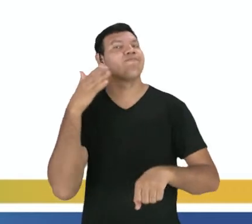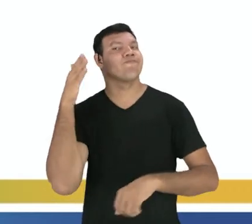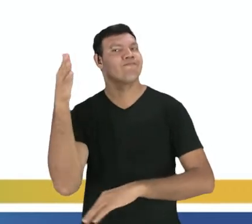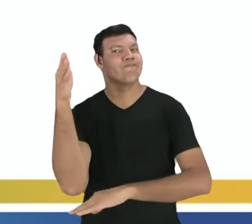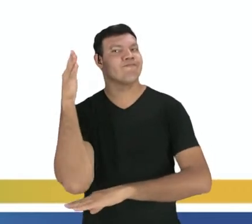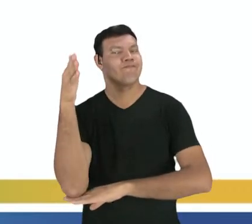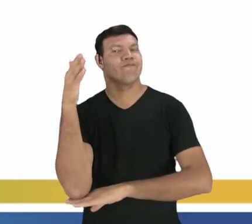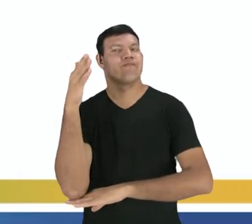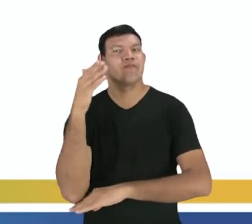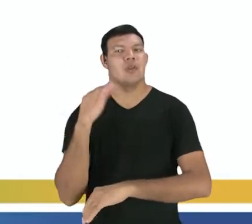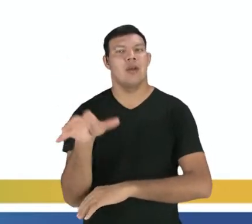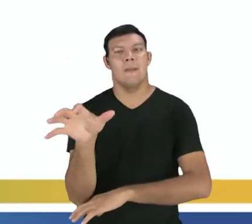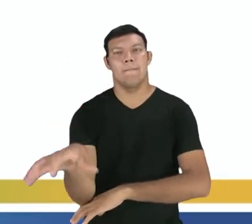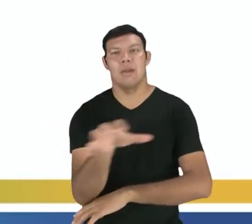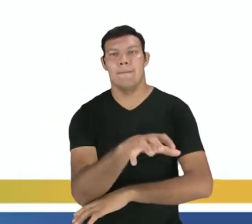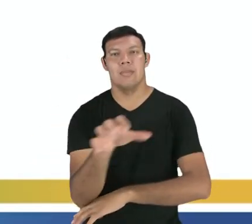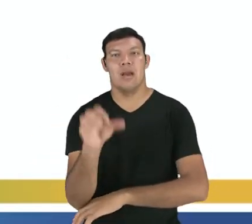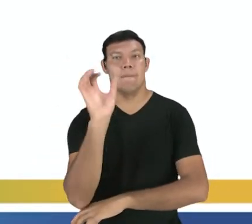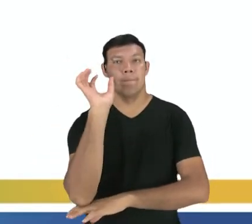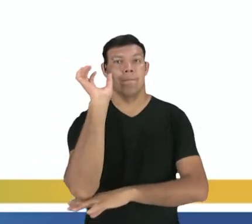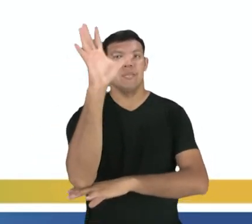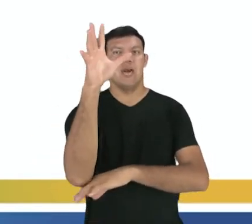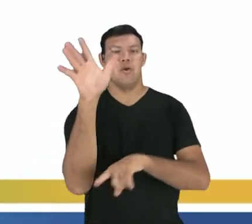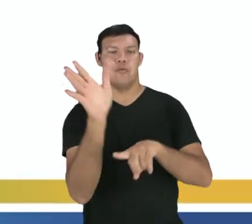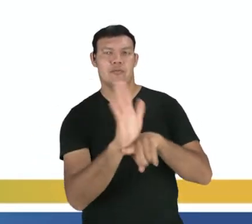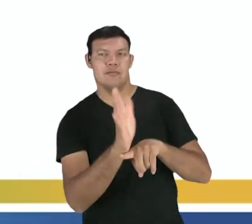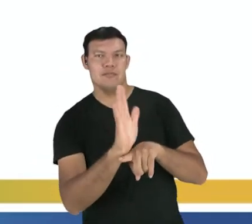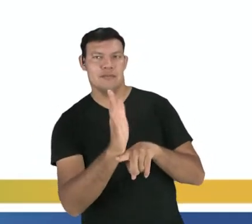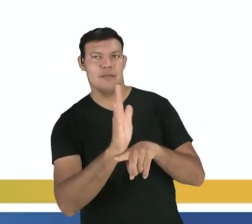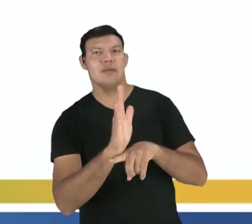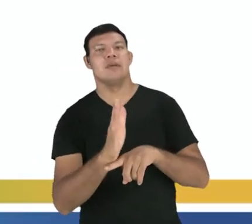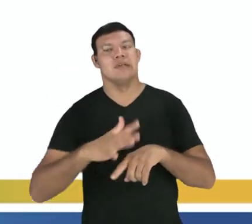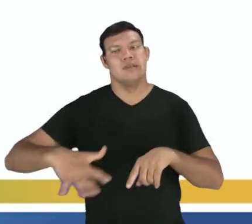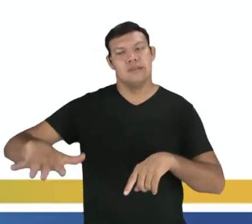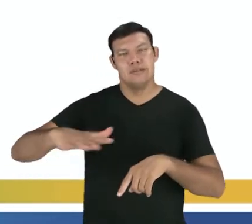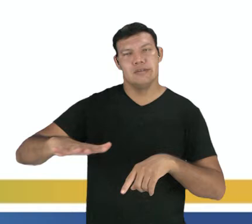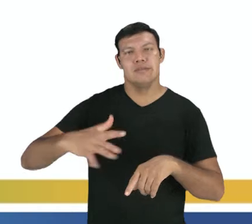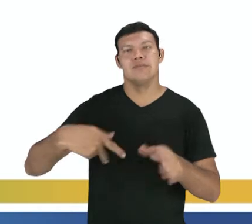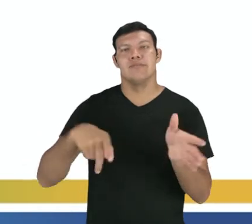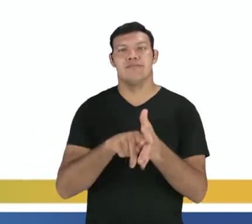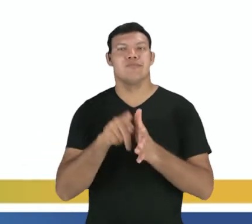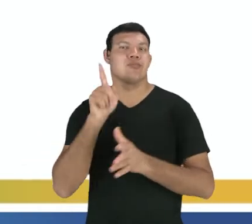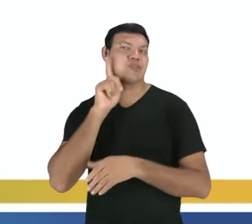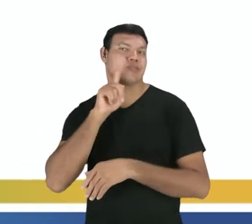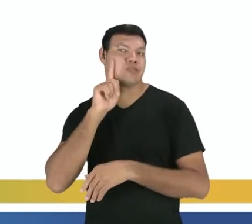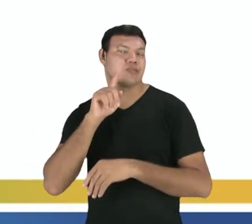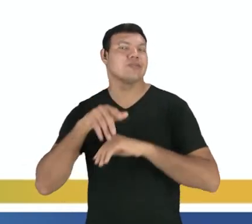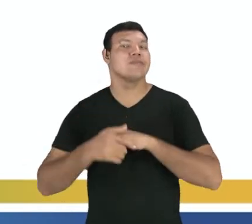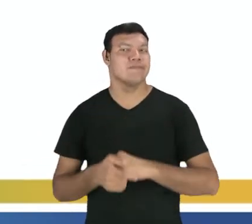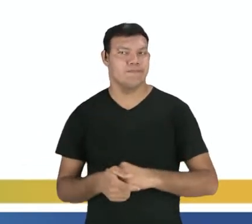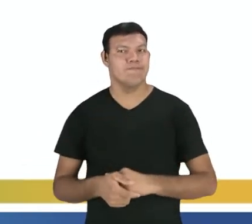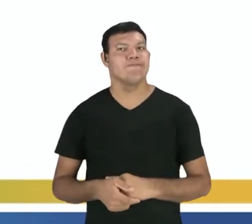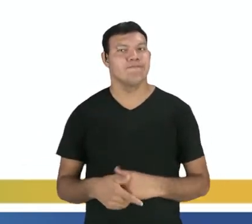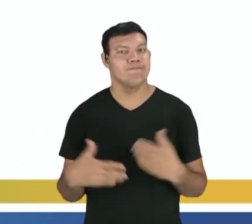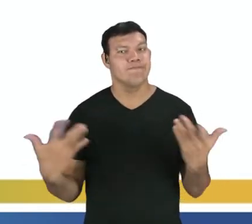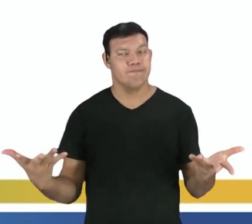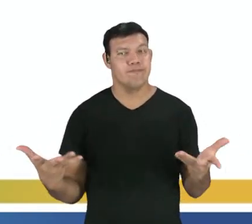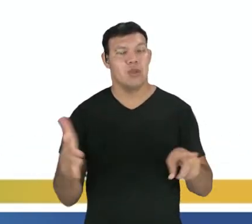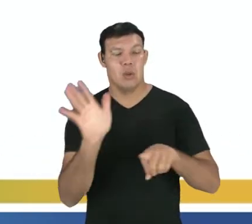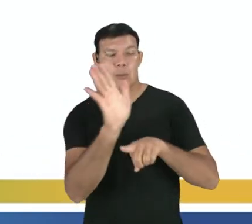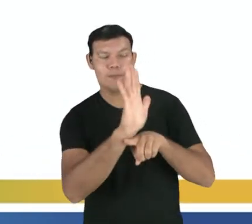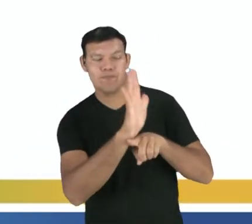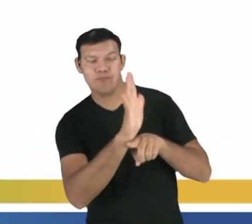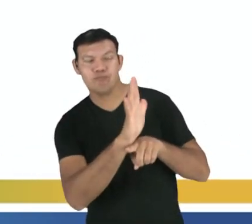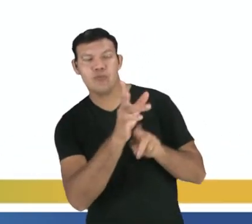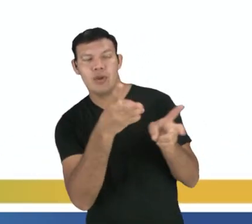de jogadores de vôlei quando o filme tem, né, o cenário nos Estados Unidos. Então, a partir aí dos filmes,